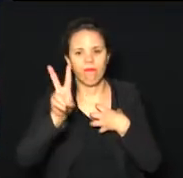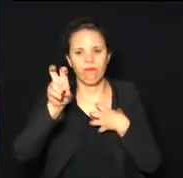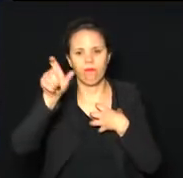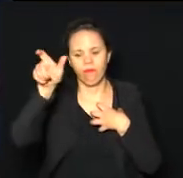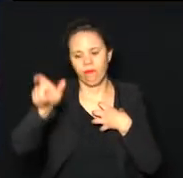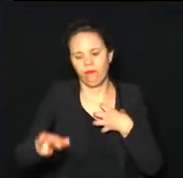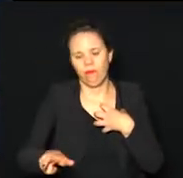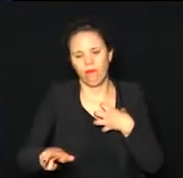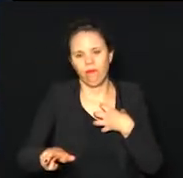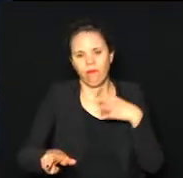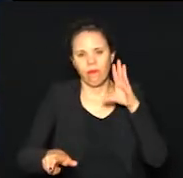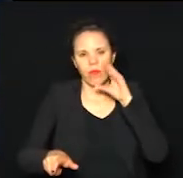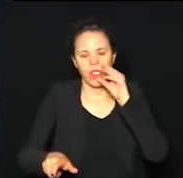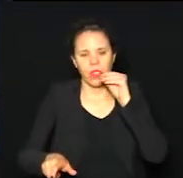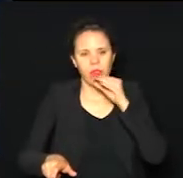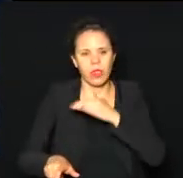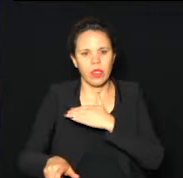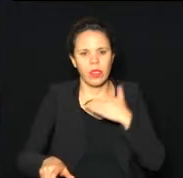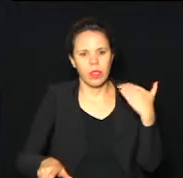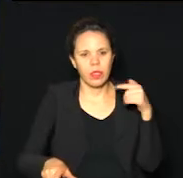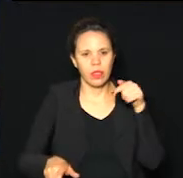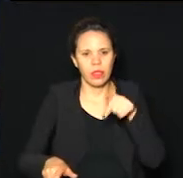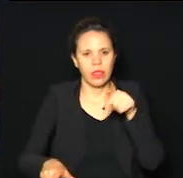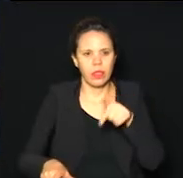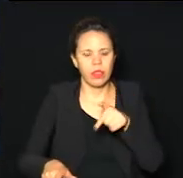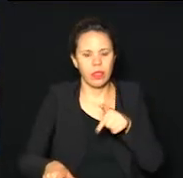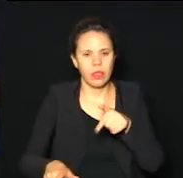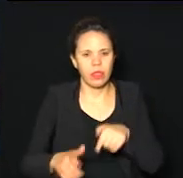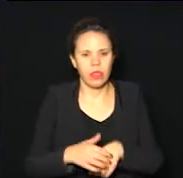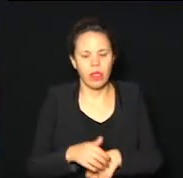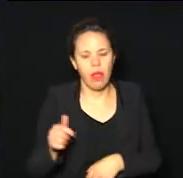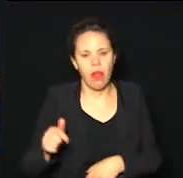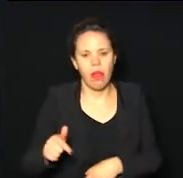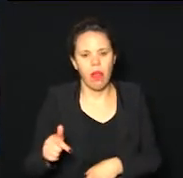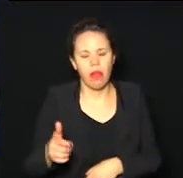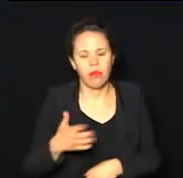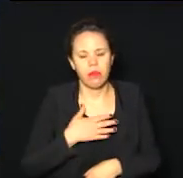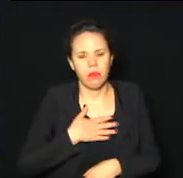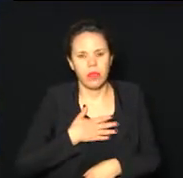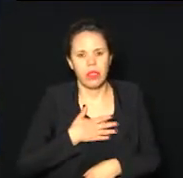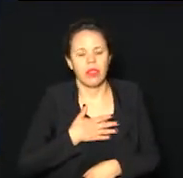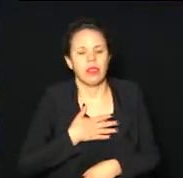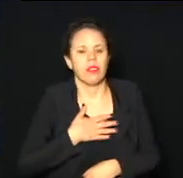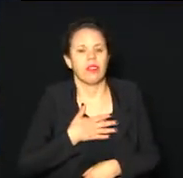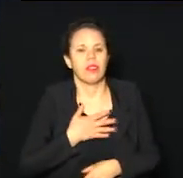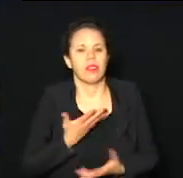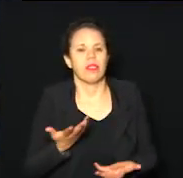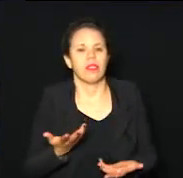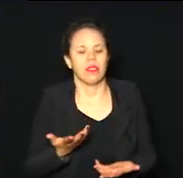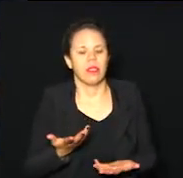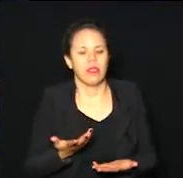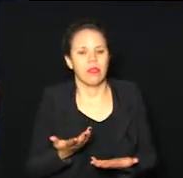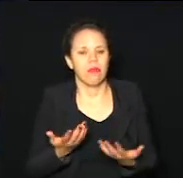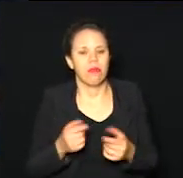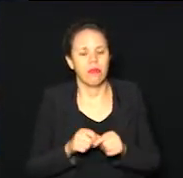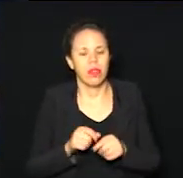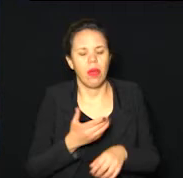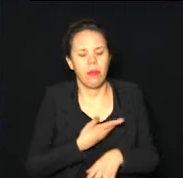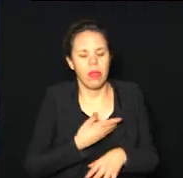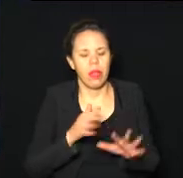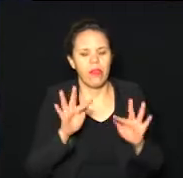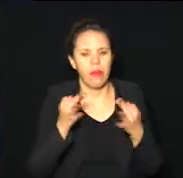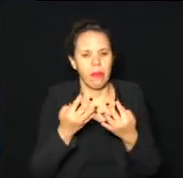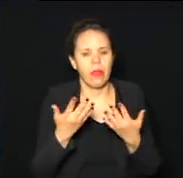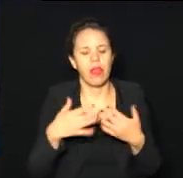relação à trabalhadora que faleceu e deixar aqui os meus pêsames para a família, para os amigos e